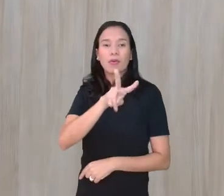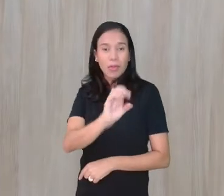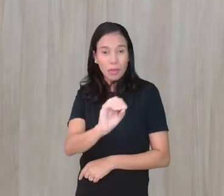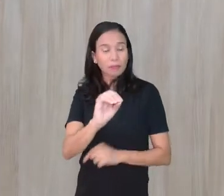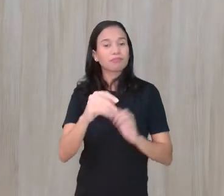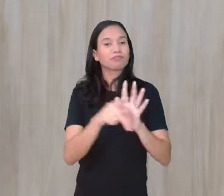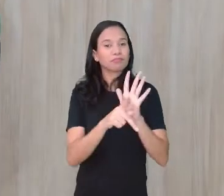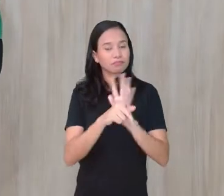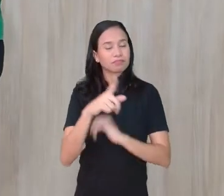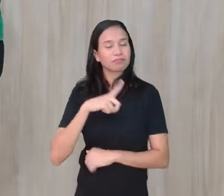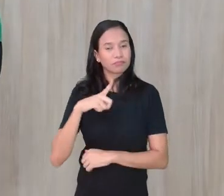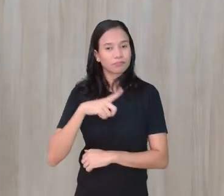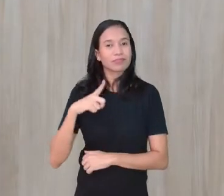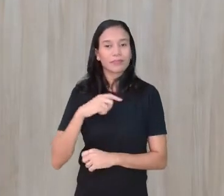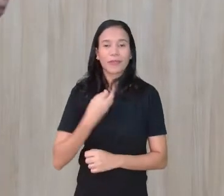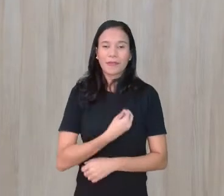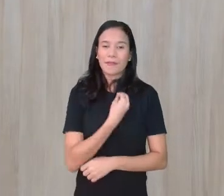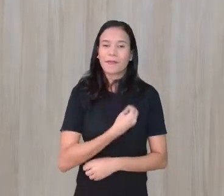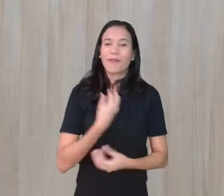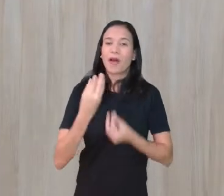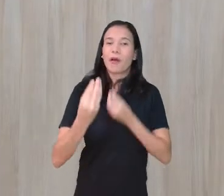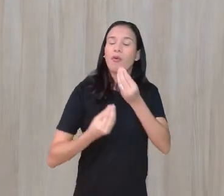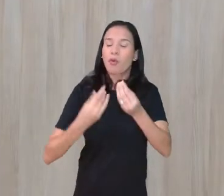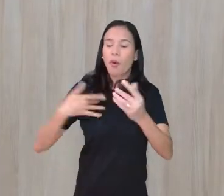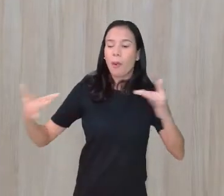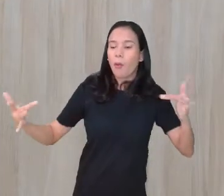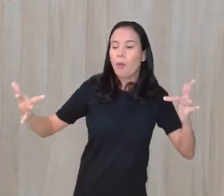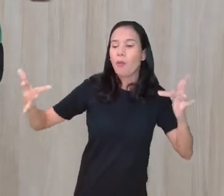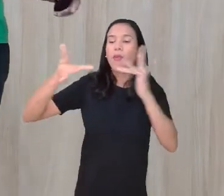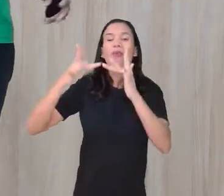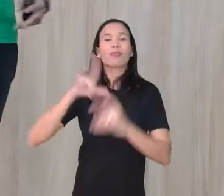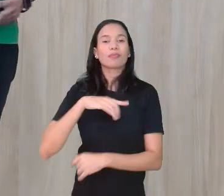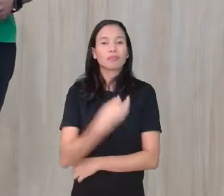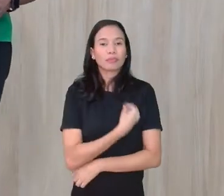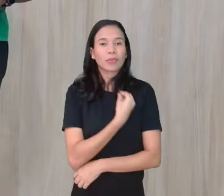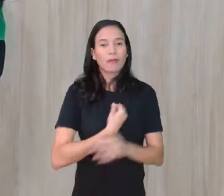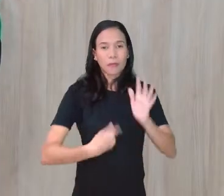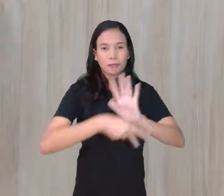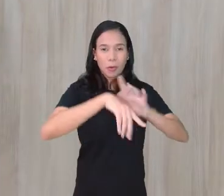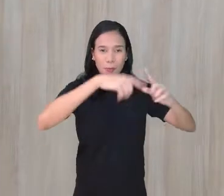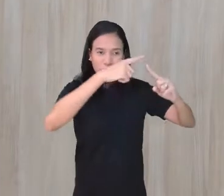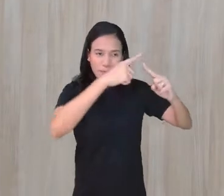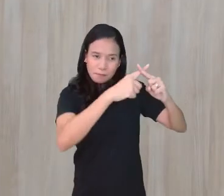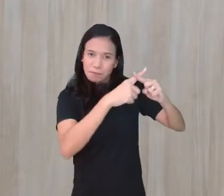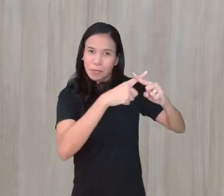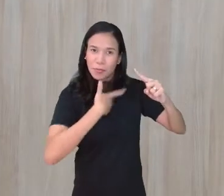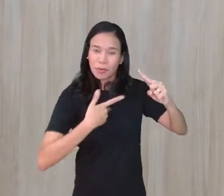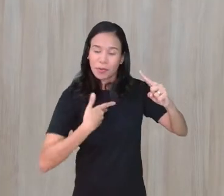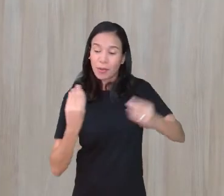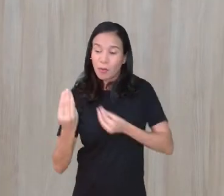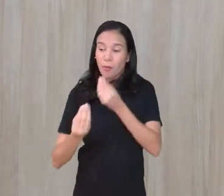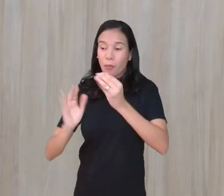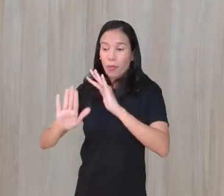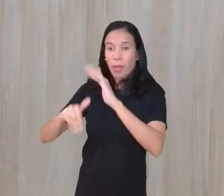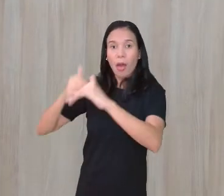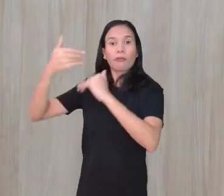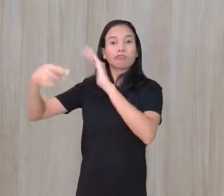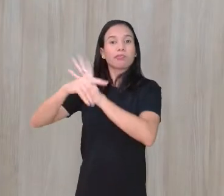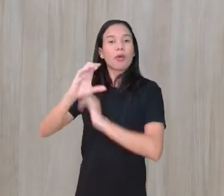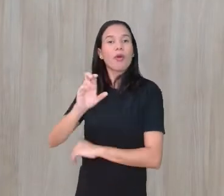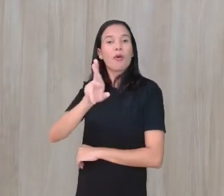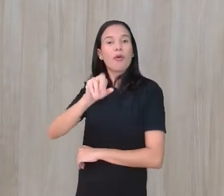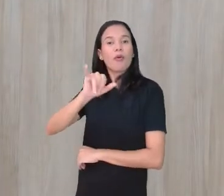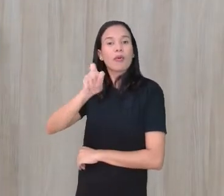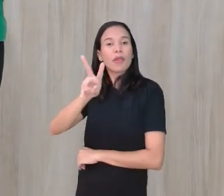né? Que a gente viu aí as relações que existem entre essas multiplicações. Construímos lá o crivo, né? Que